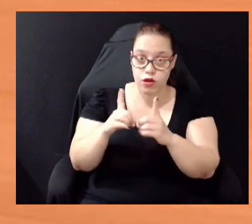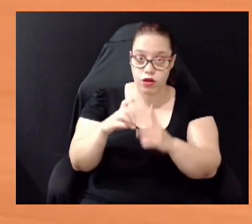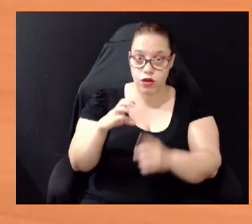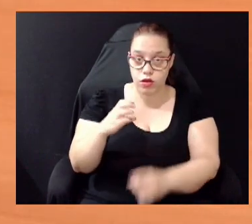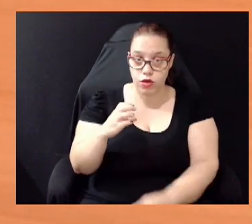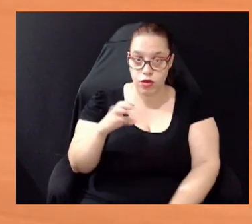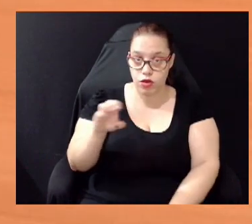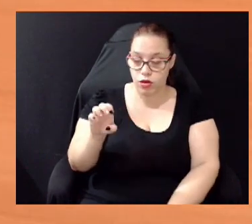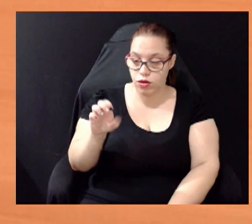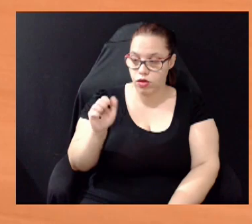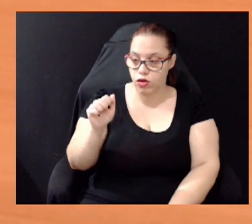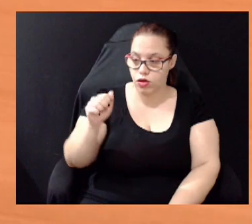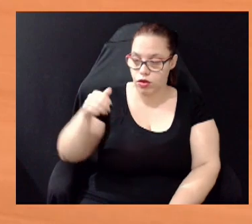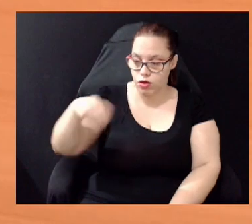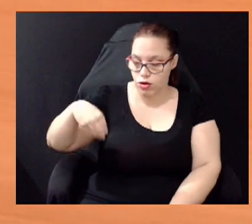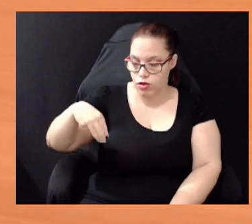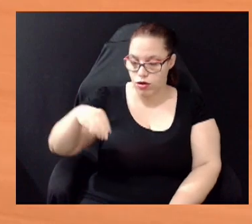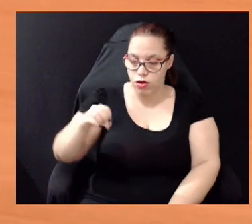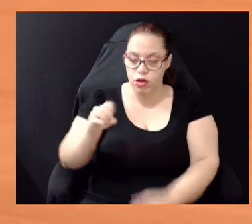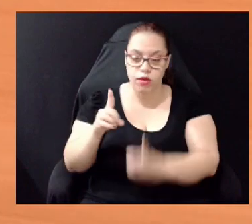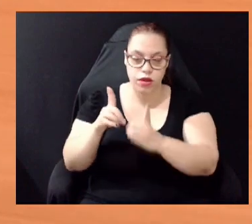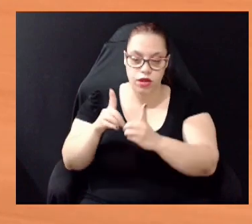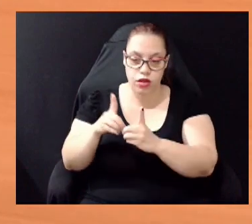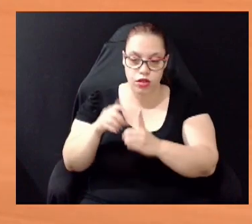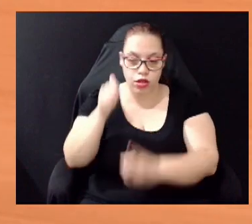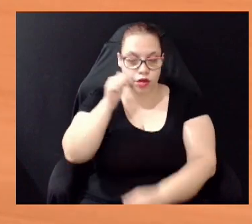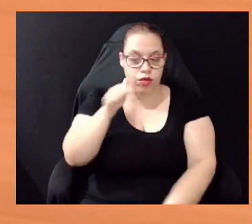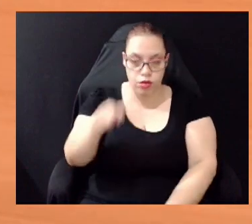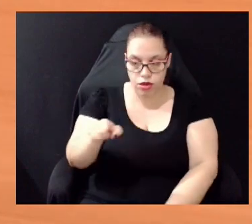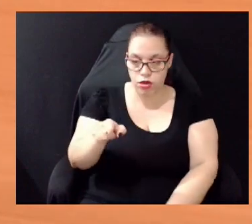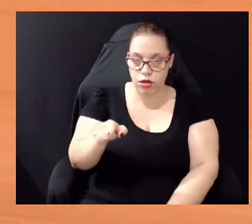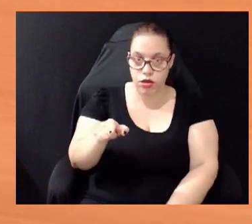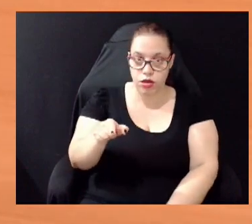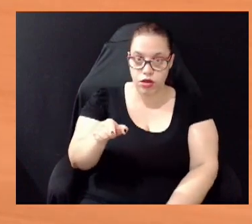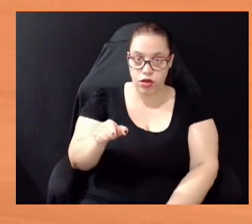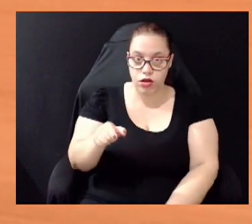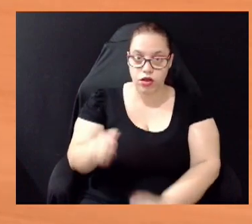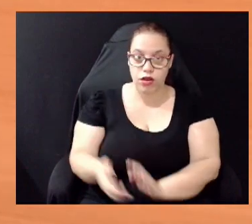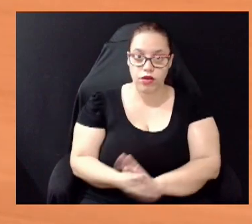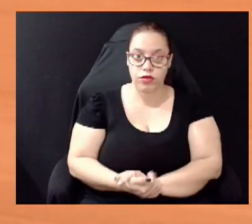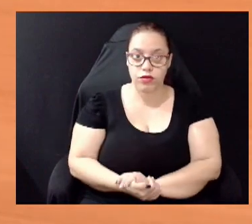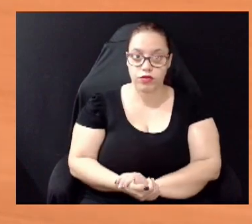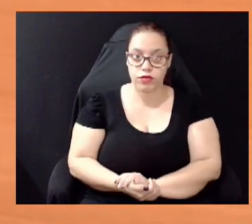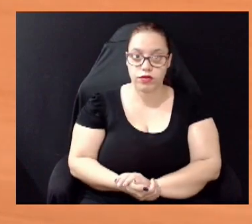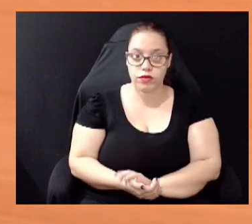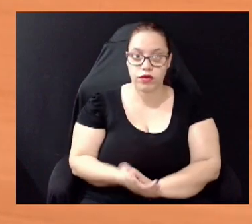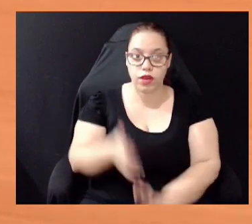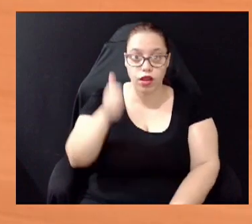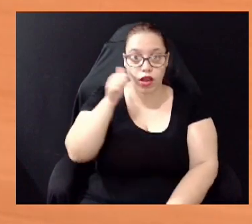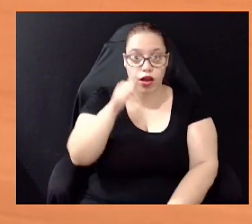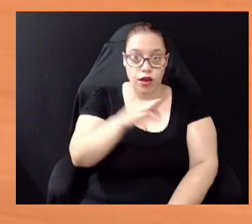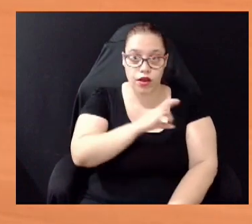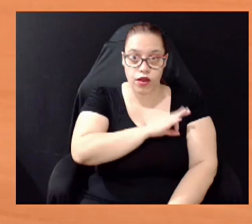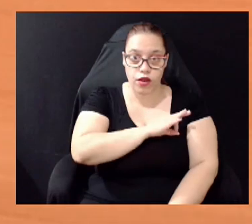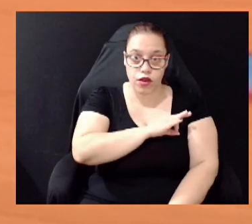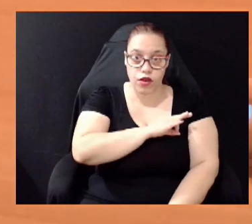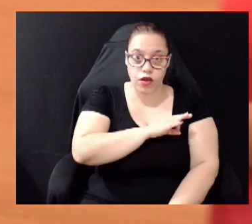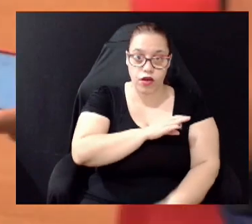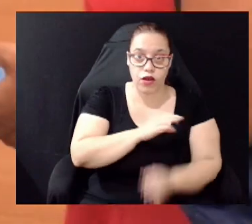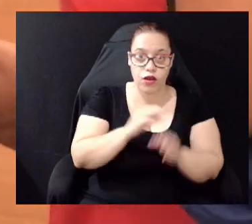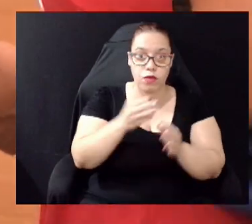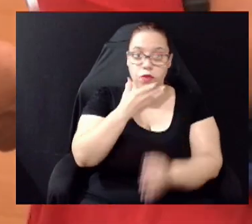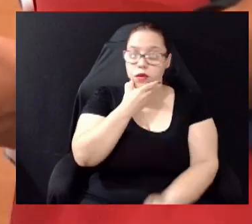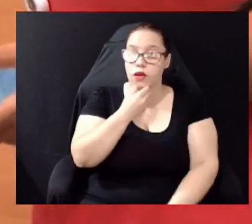uma grande, né, tiraram várias mulheres lá da delegacia, estão colocando por homens, e homens